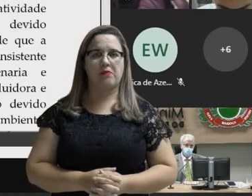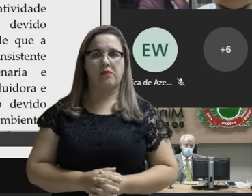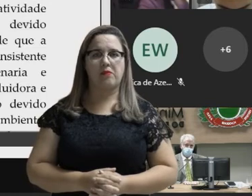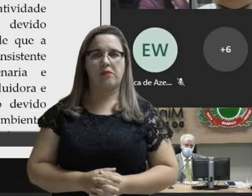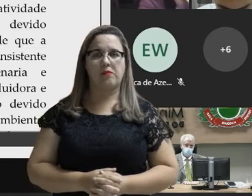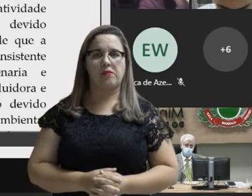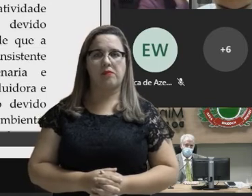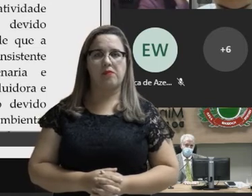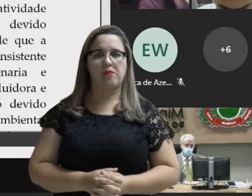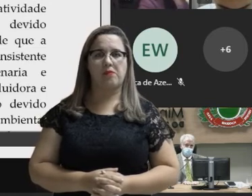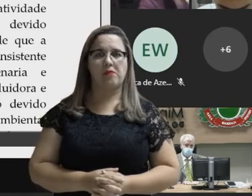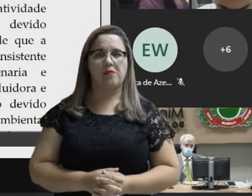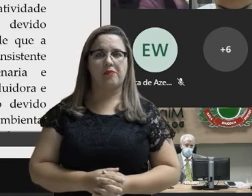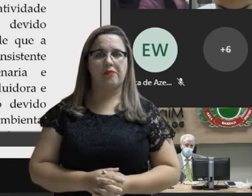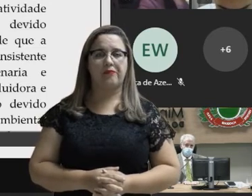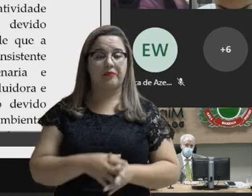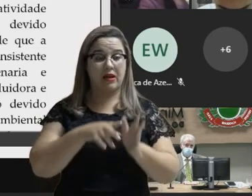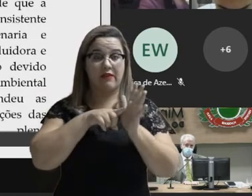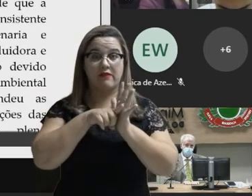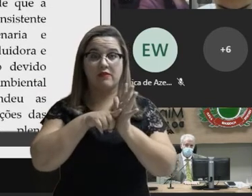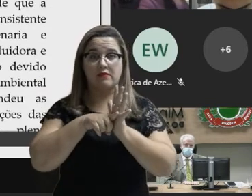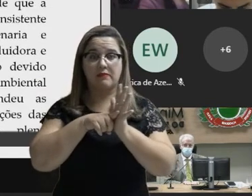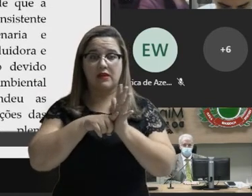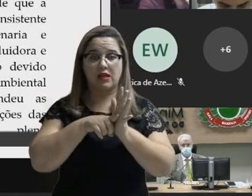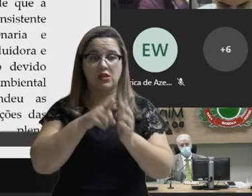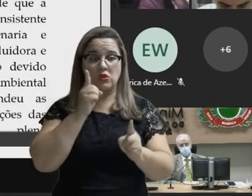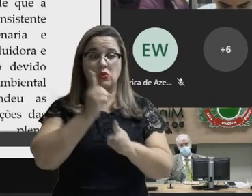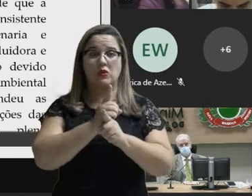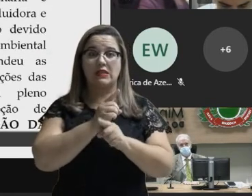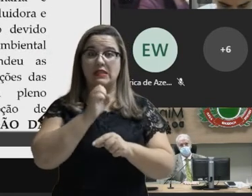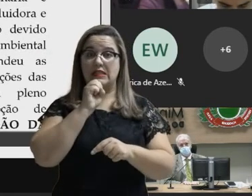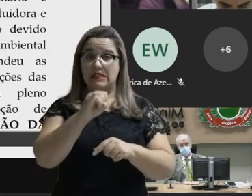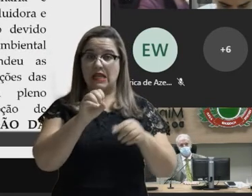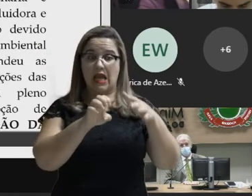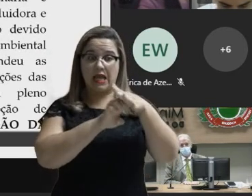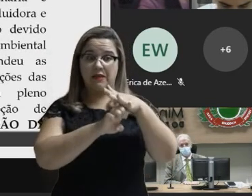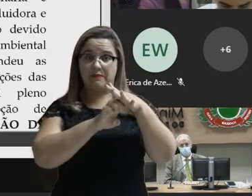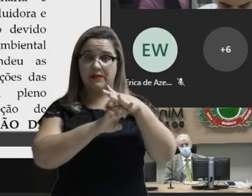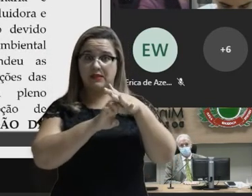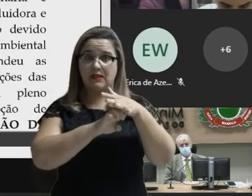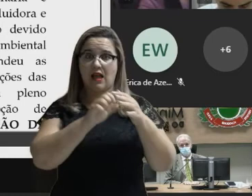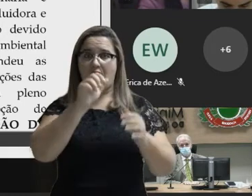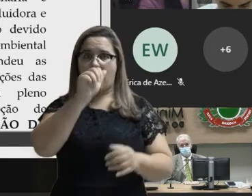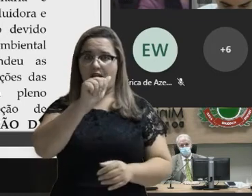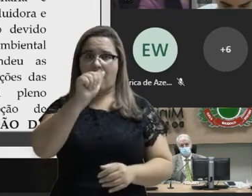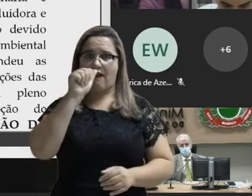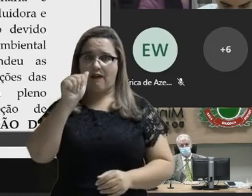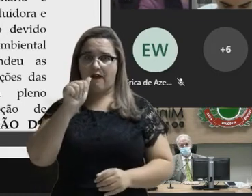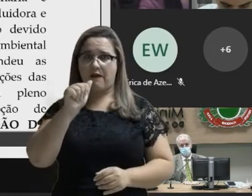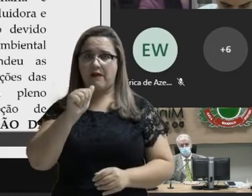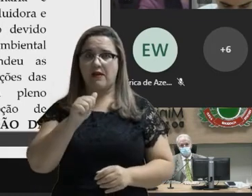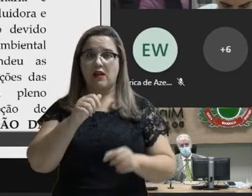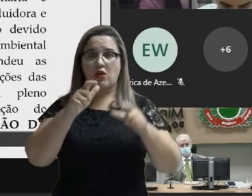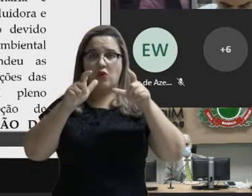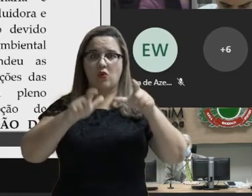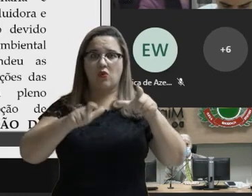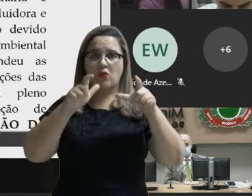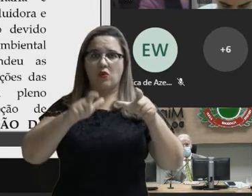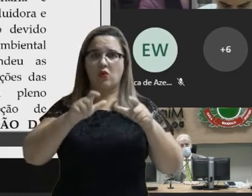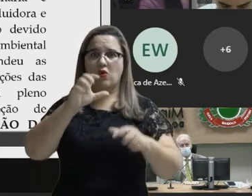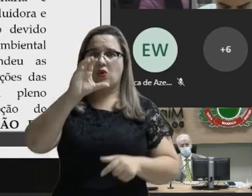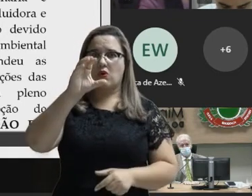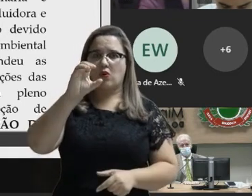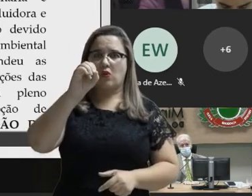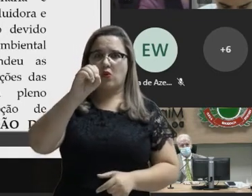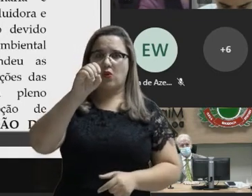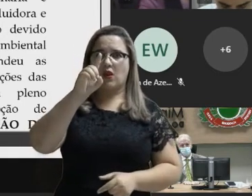é uma investigação para apurar se a empresa individual AA da Cruz, localizada no município de